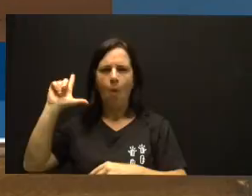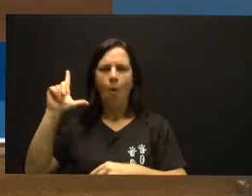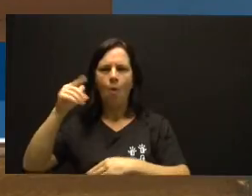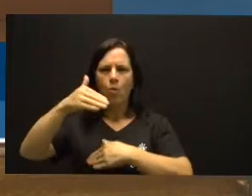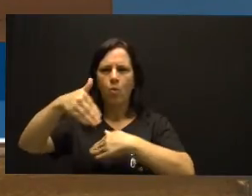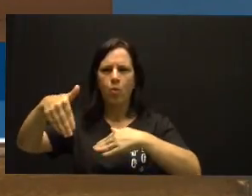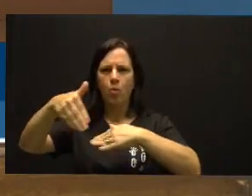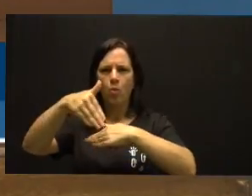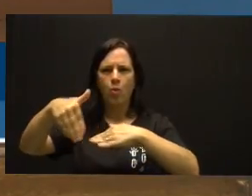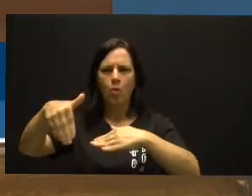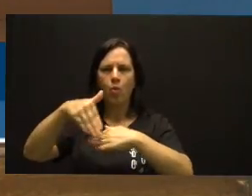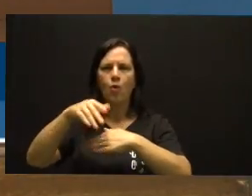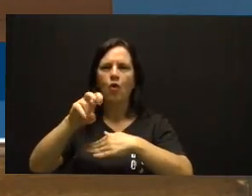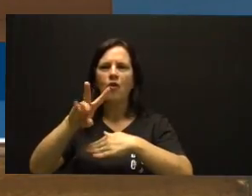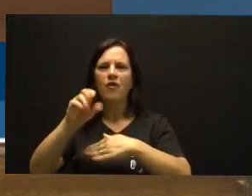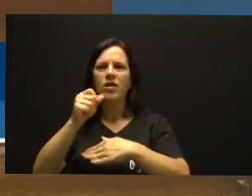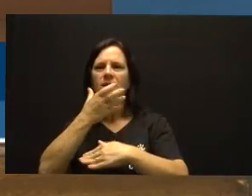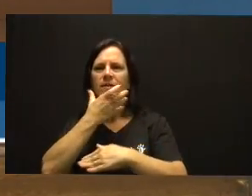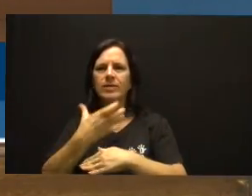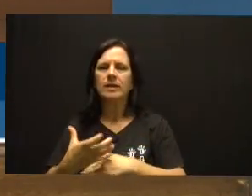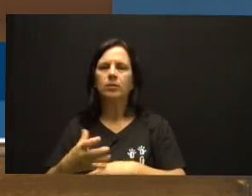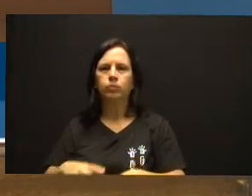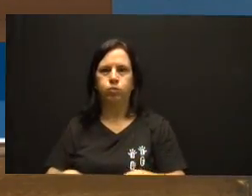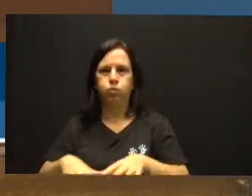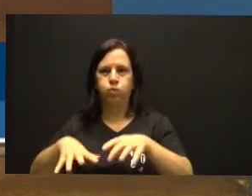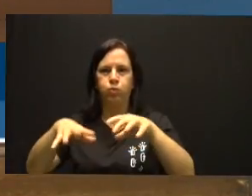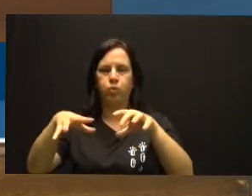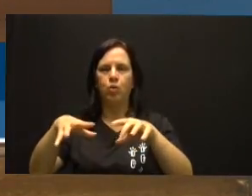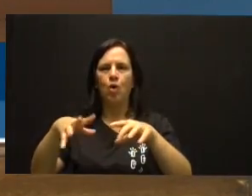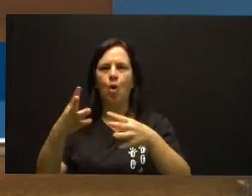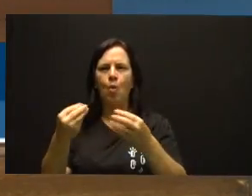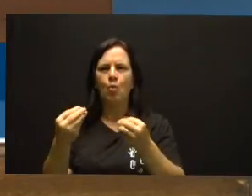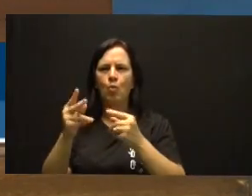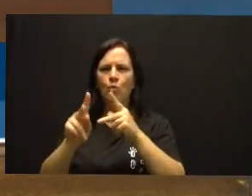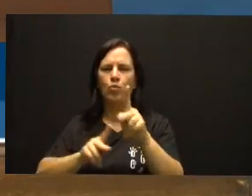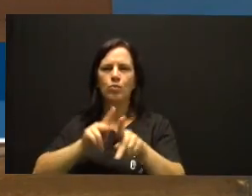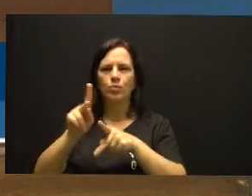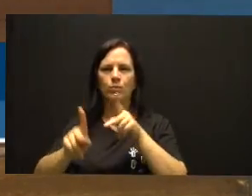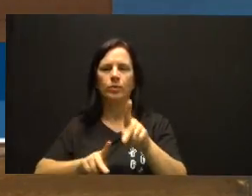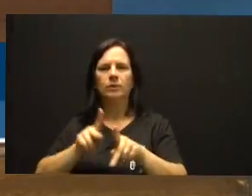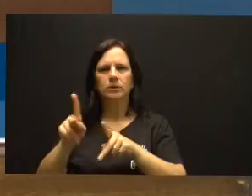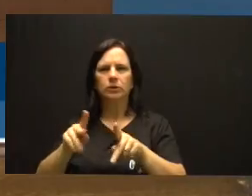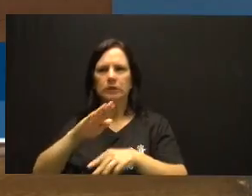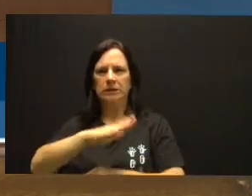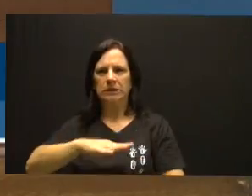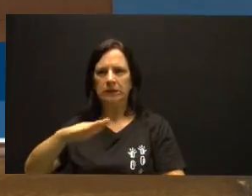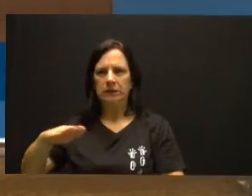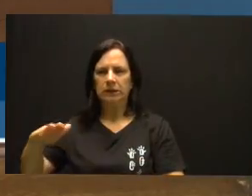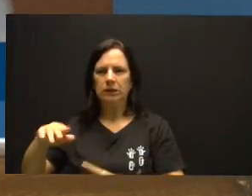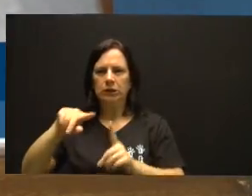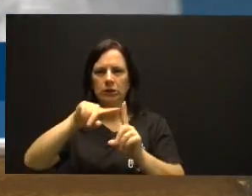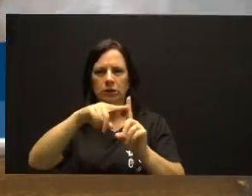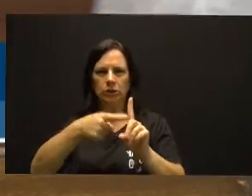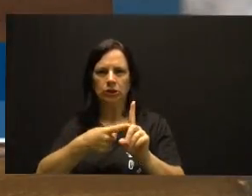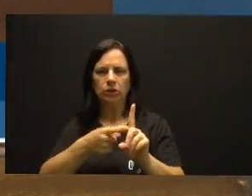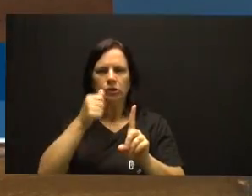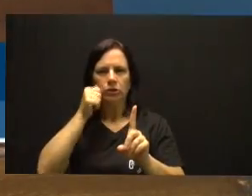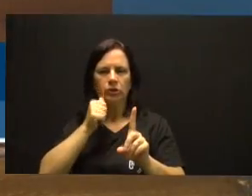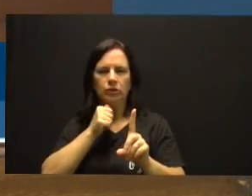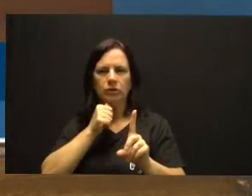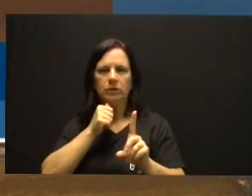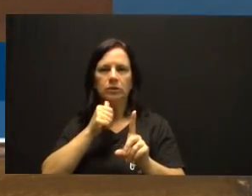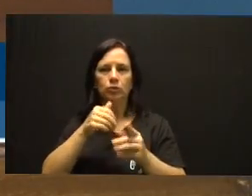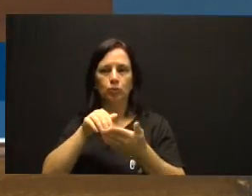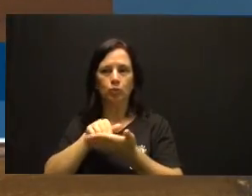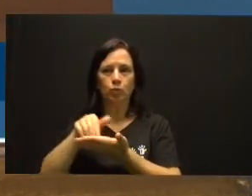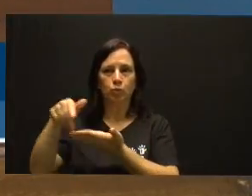ruas da Vila Natal ficaram inundadas. Muitos moradores, crianças, idosos, gestantes, sem poder